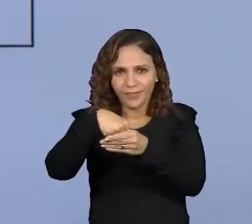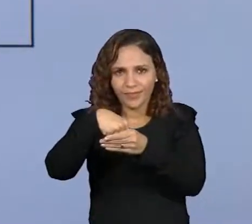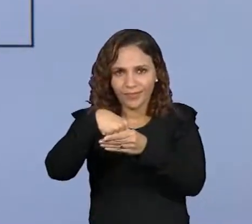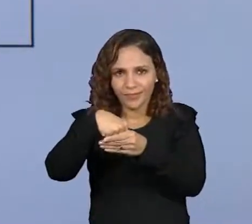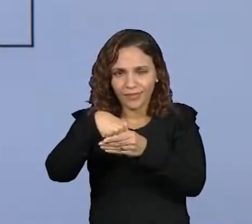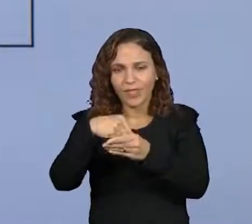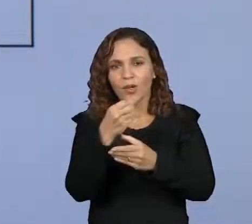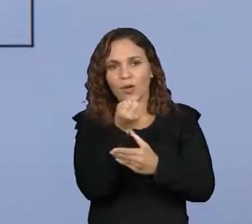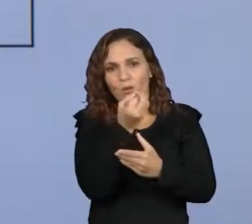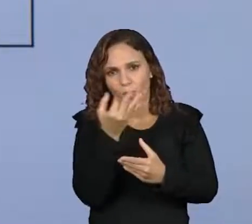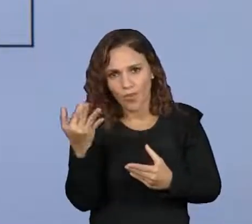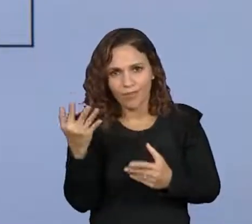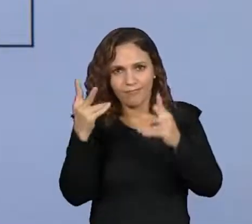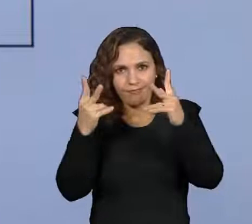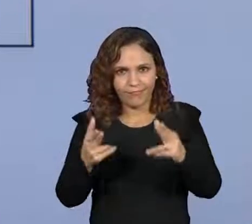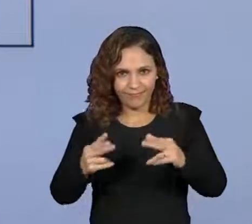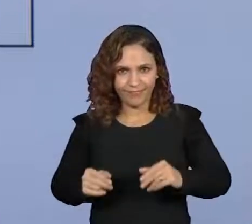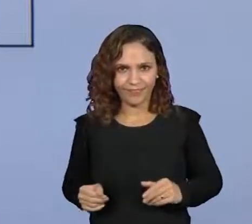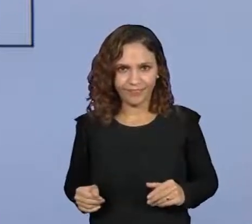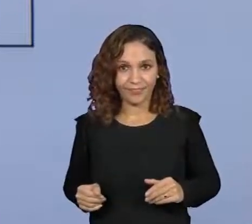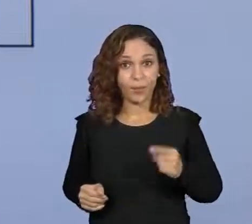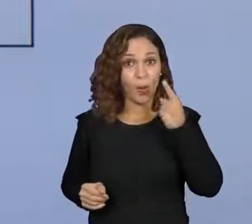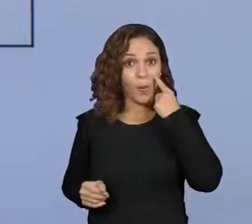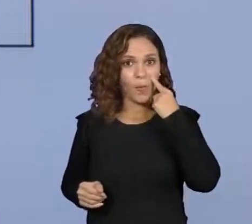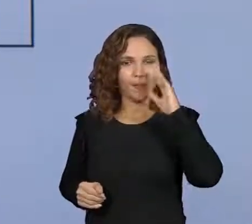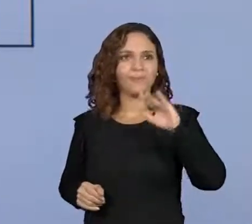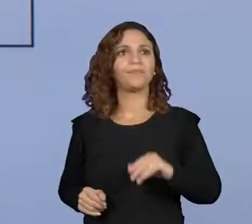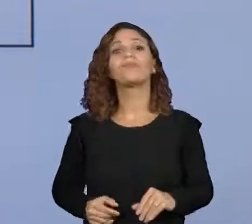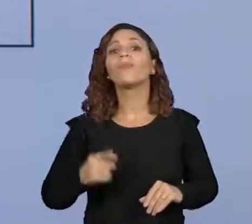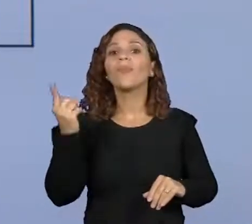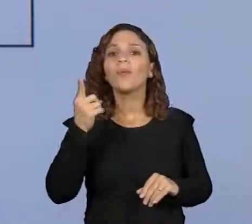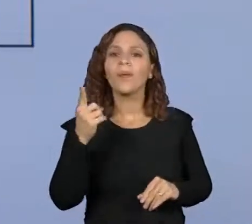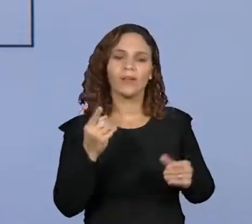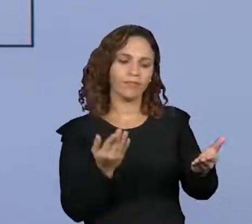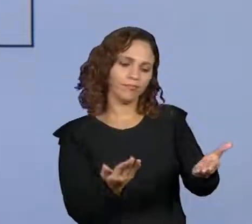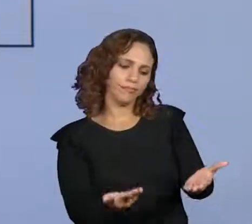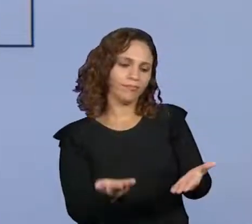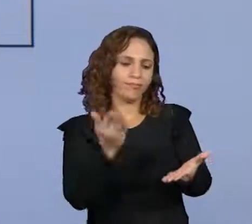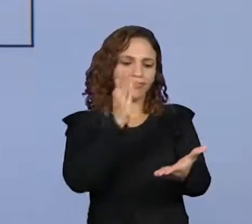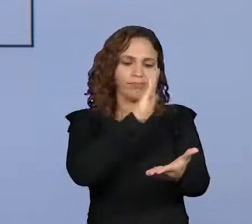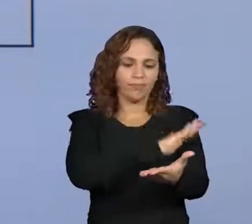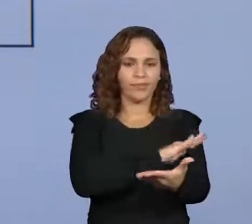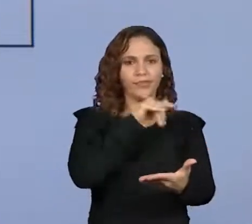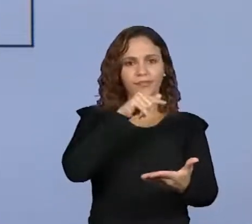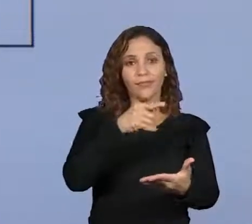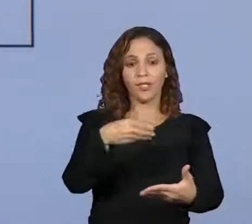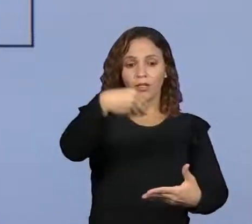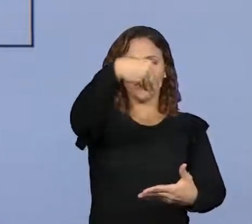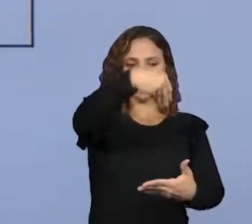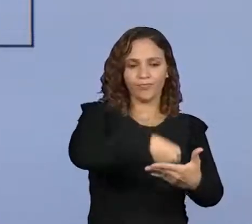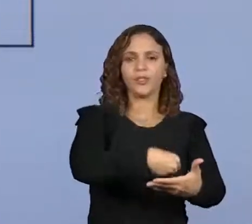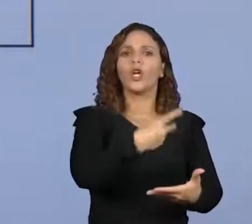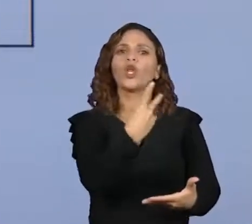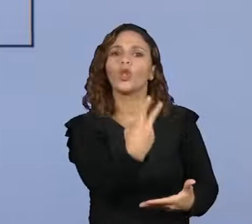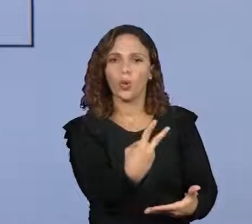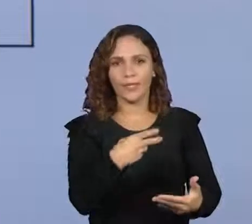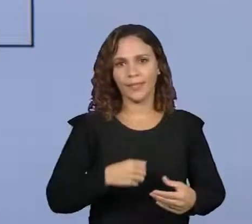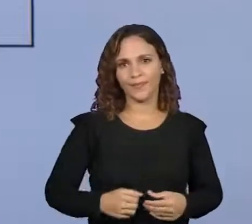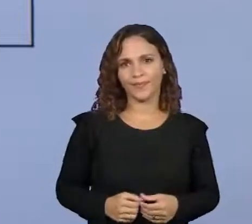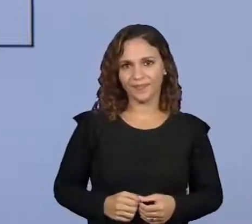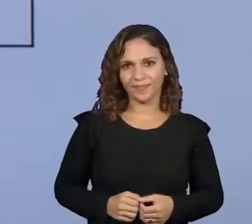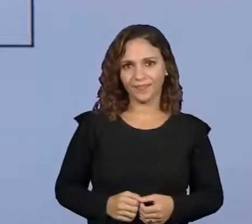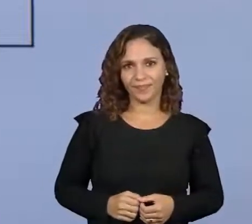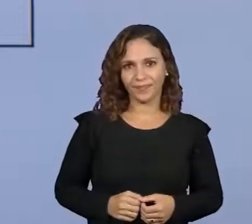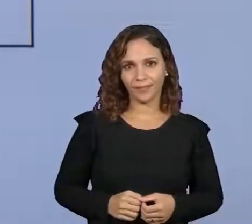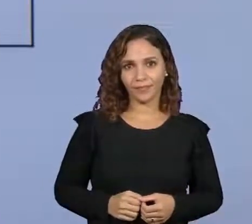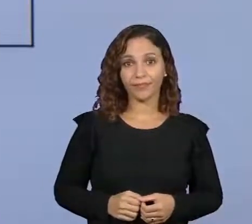do plástico, tá bom? Então, no primeiro plástico, a Rita guarda 2 papéis de carta.